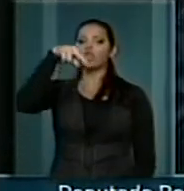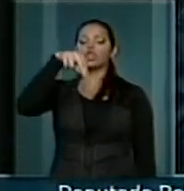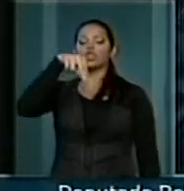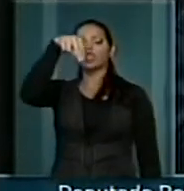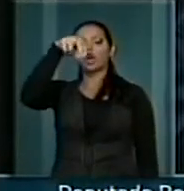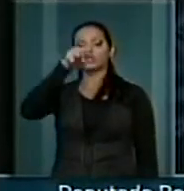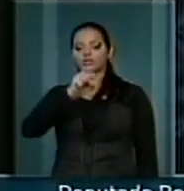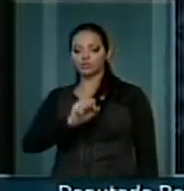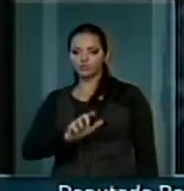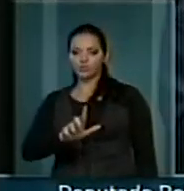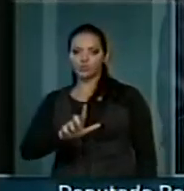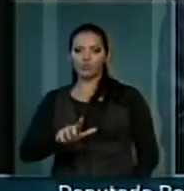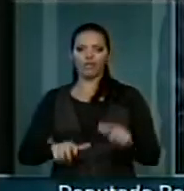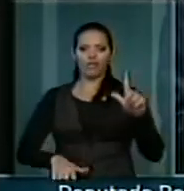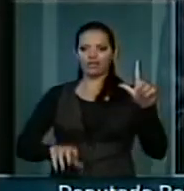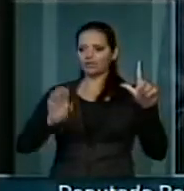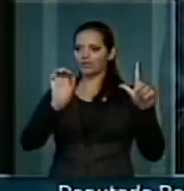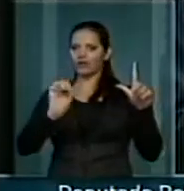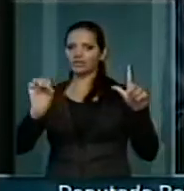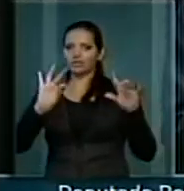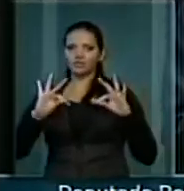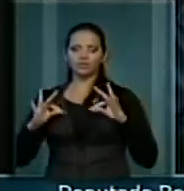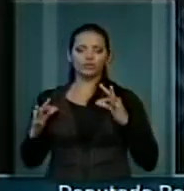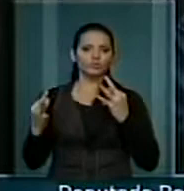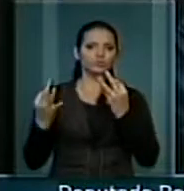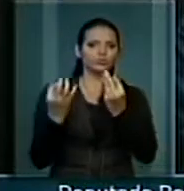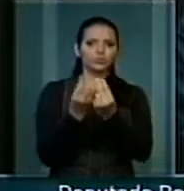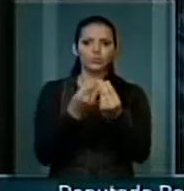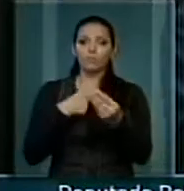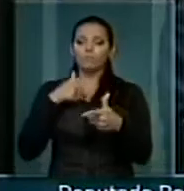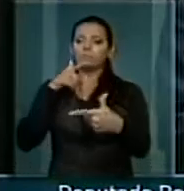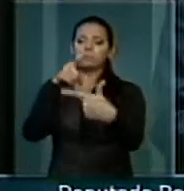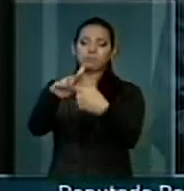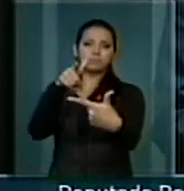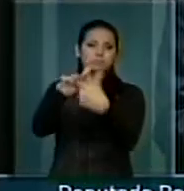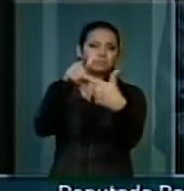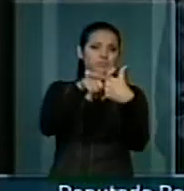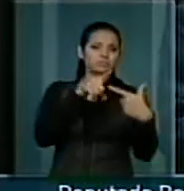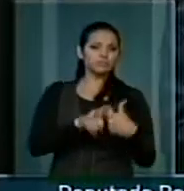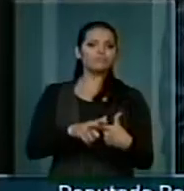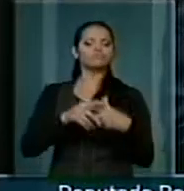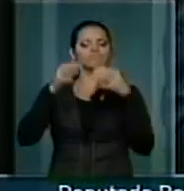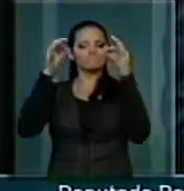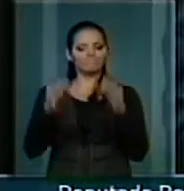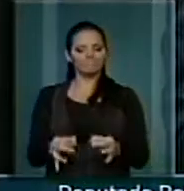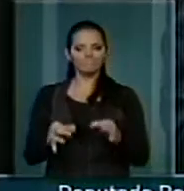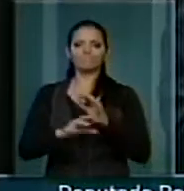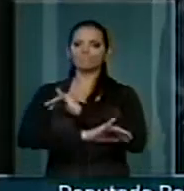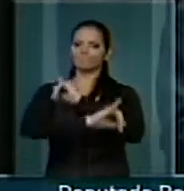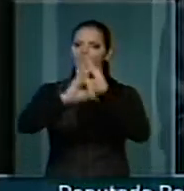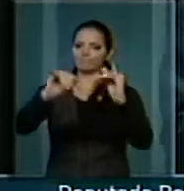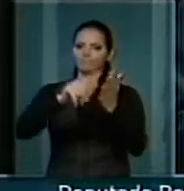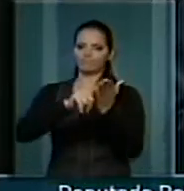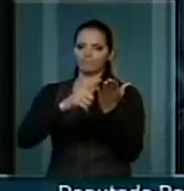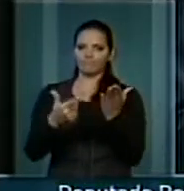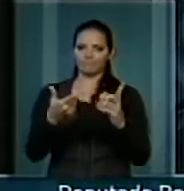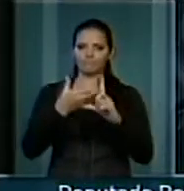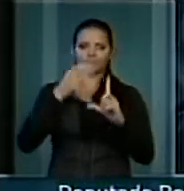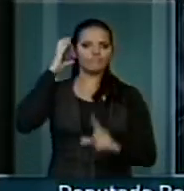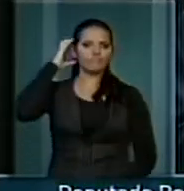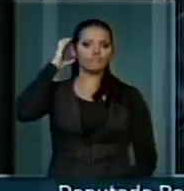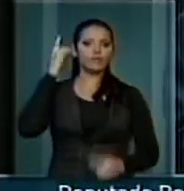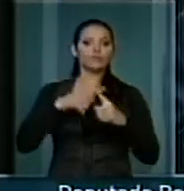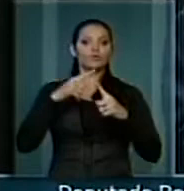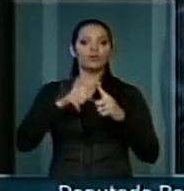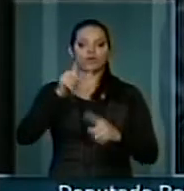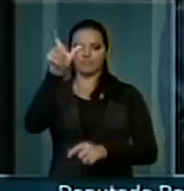país. Senhora Presidenta, é justo que se registre nos anais desta casa que muitos dos nossos pastores